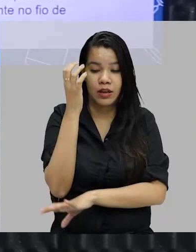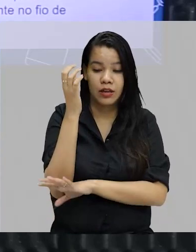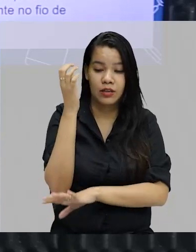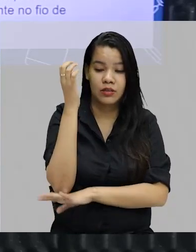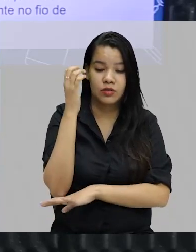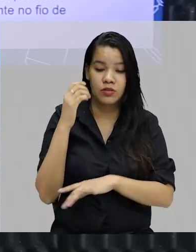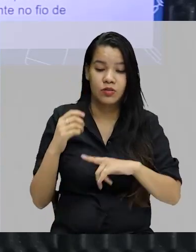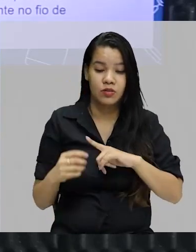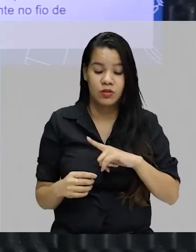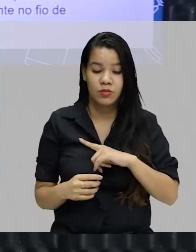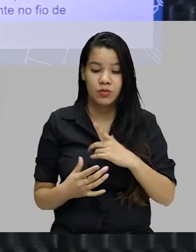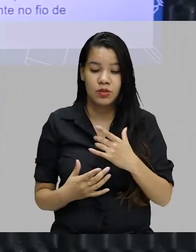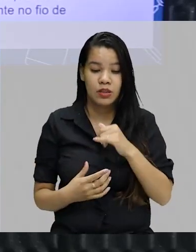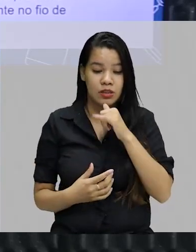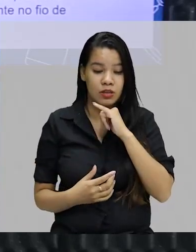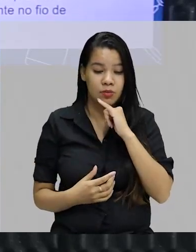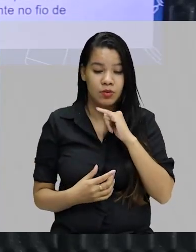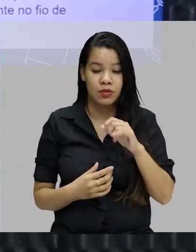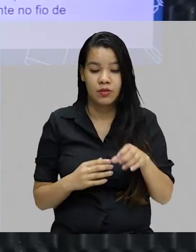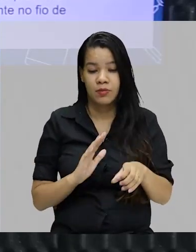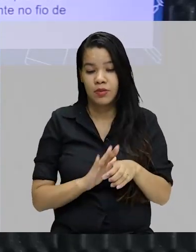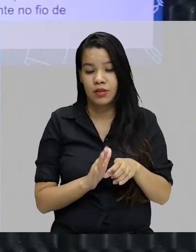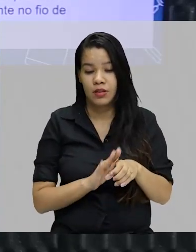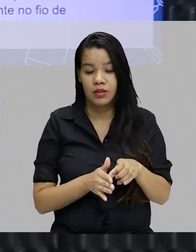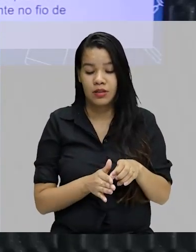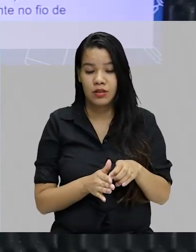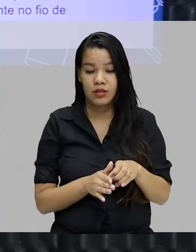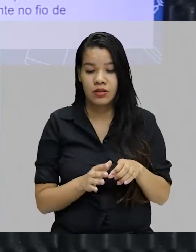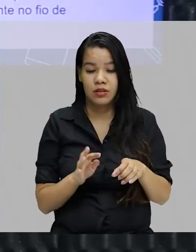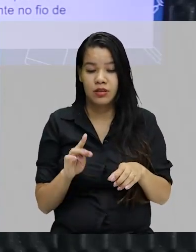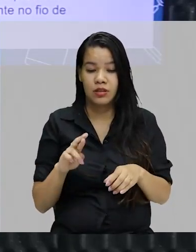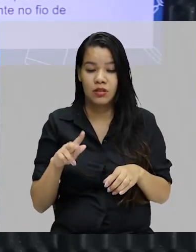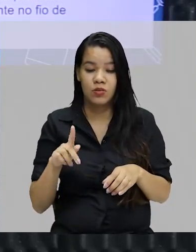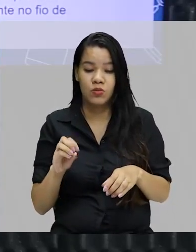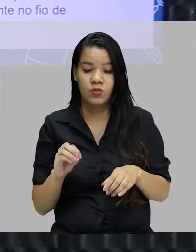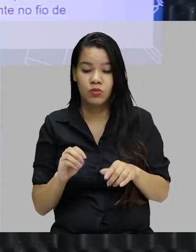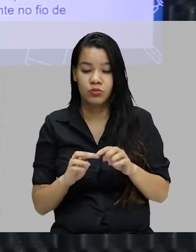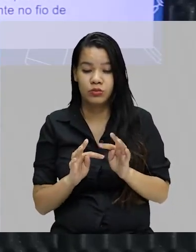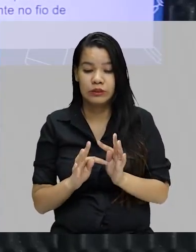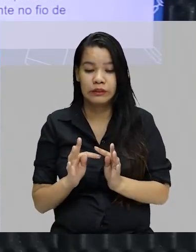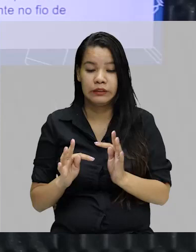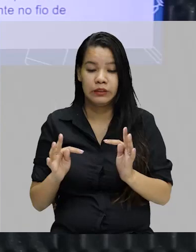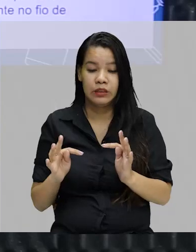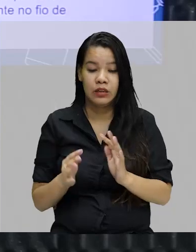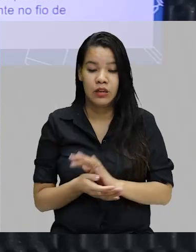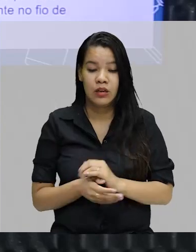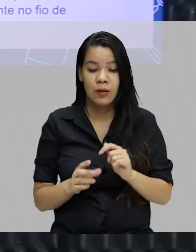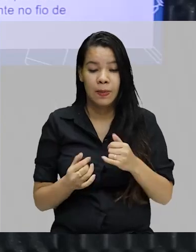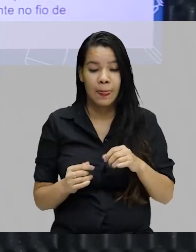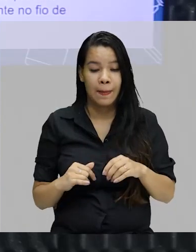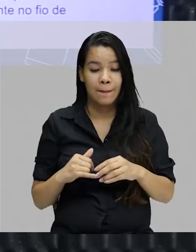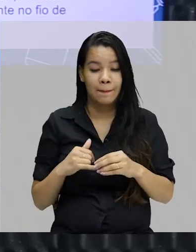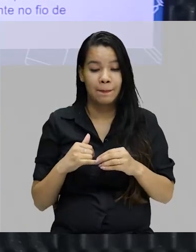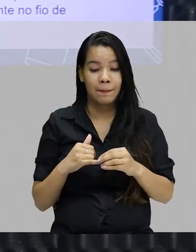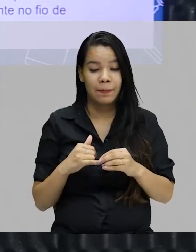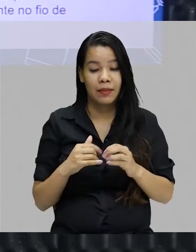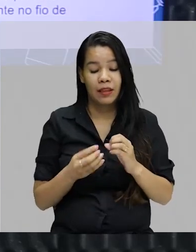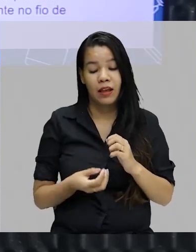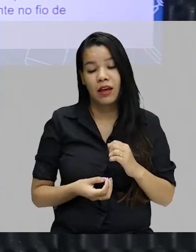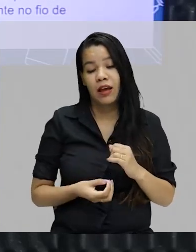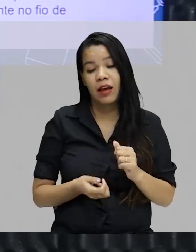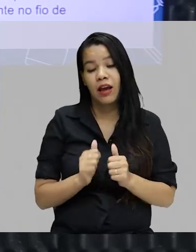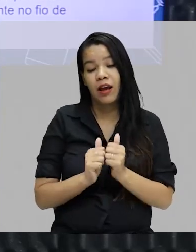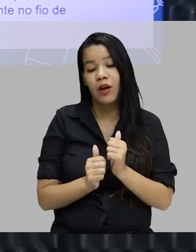vou ter o amido, por exemplo, na batata, no trigo, no arroz, no milho, na mandioca. O amido também é um